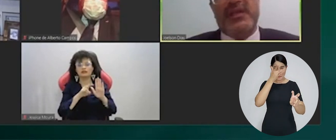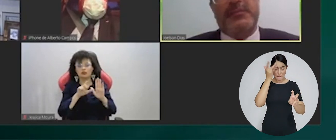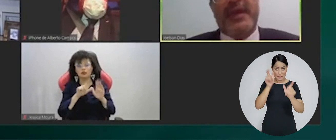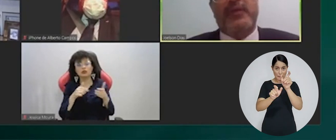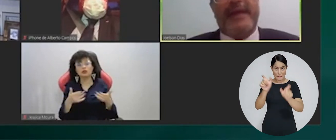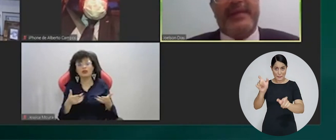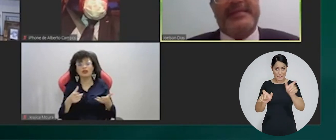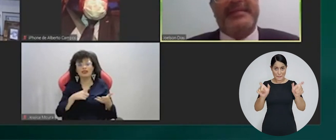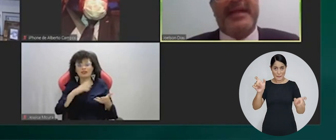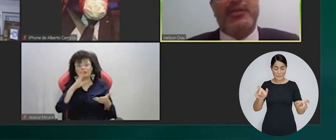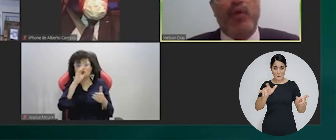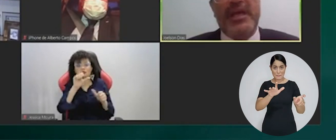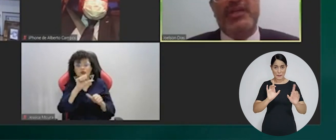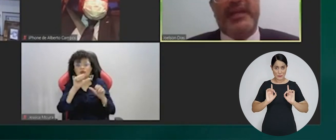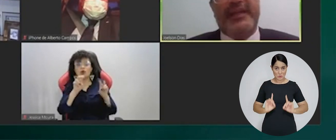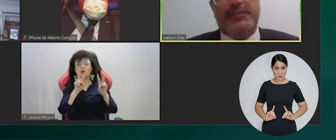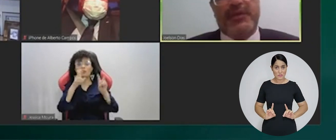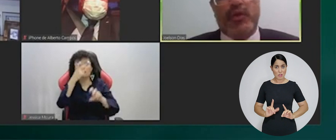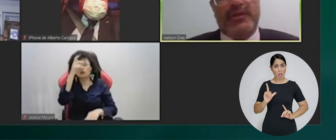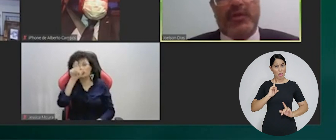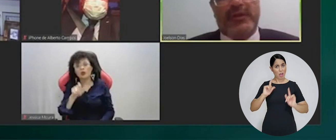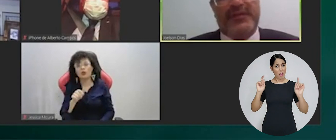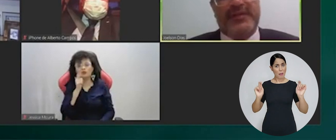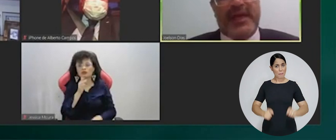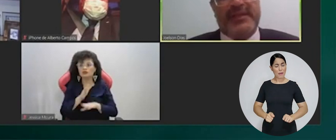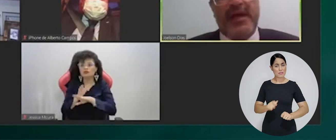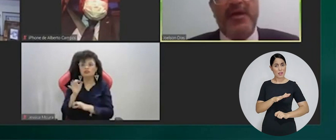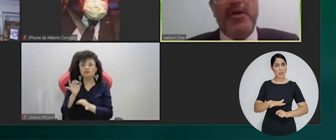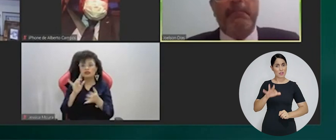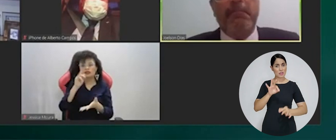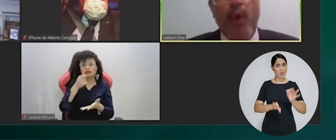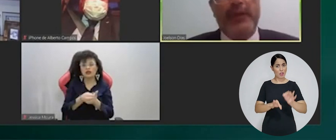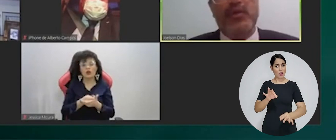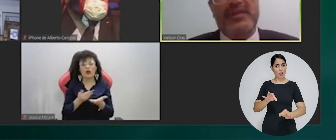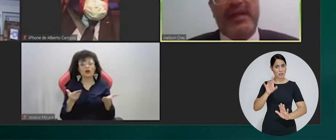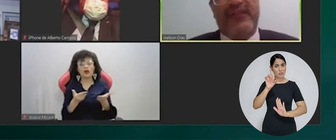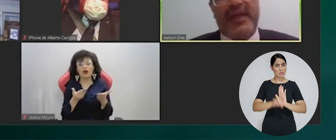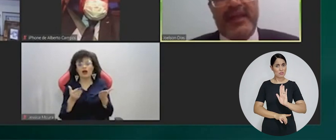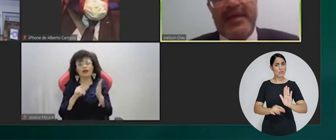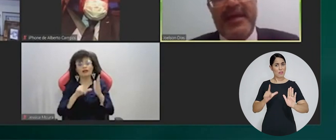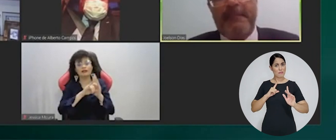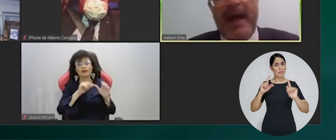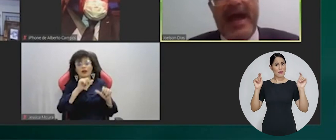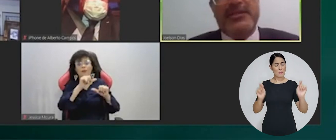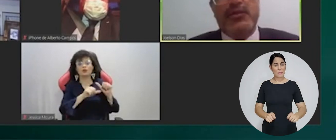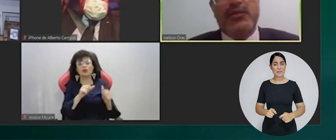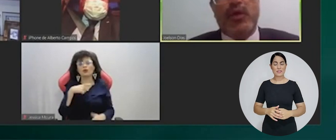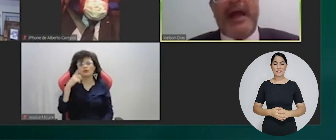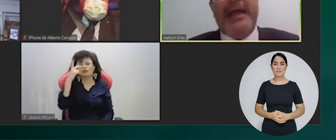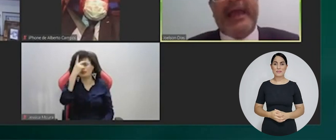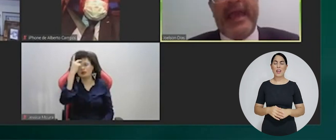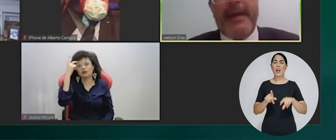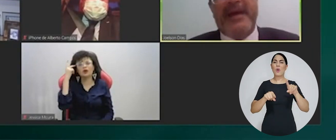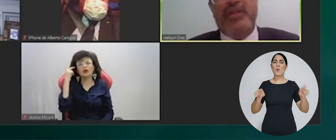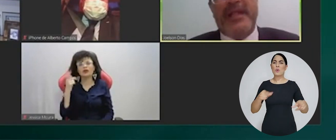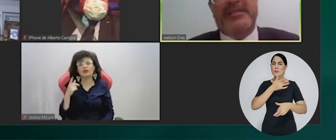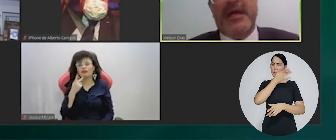que diz respeito à capacidade jurídica das pessoas com deficiência. Muitos defendem, mais do que